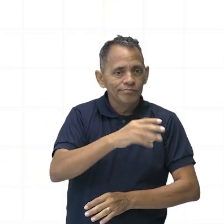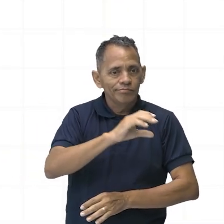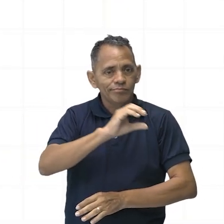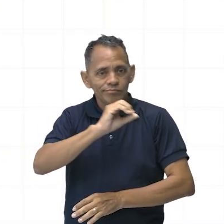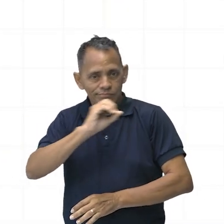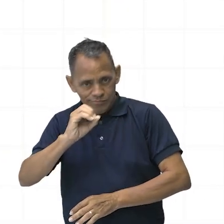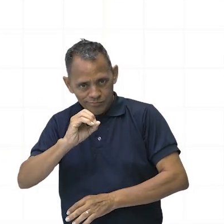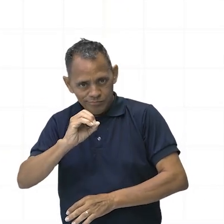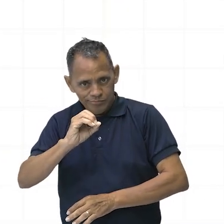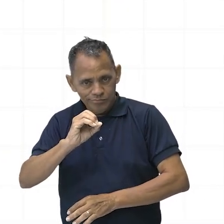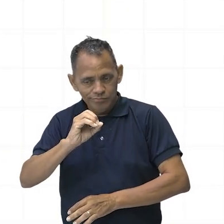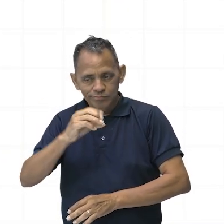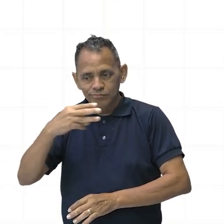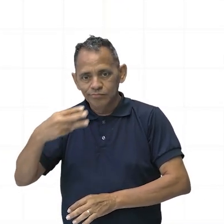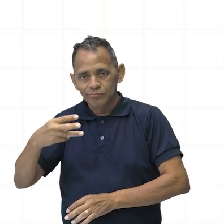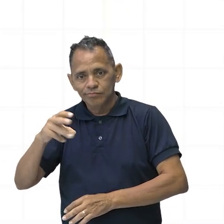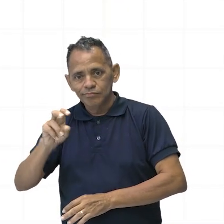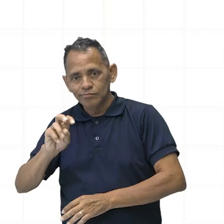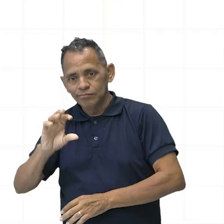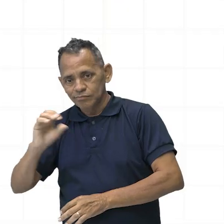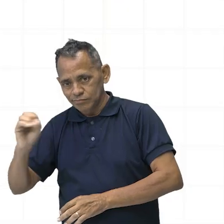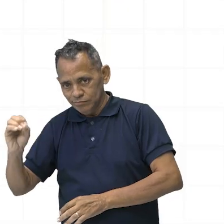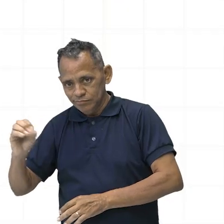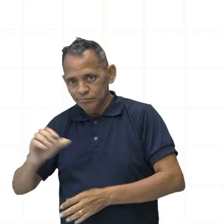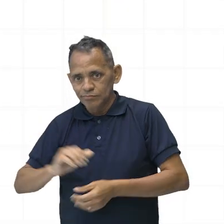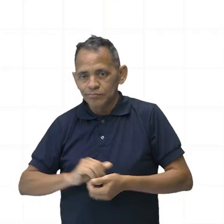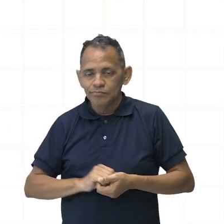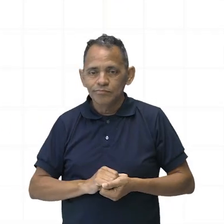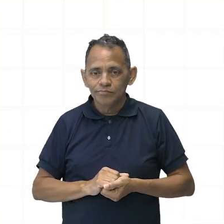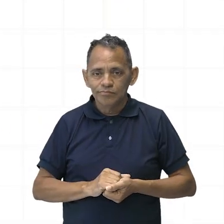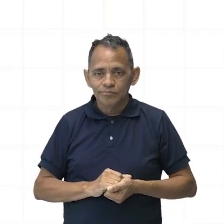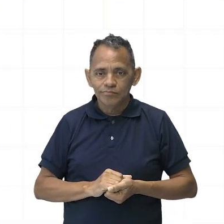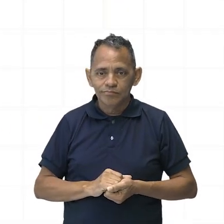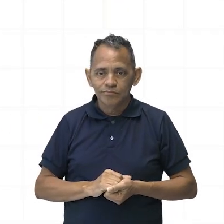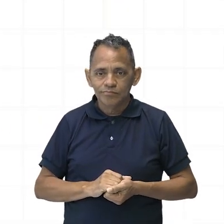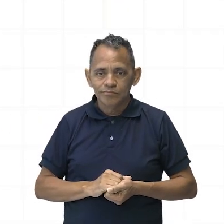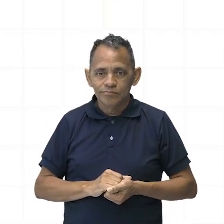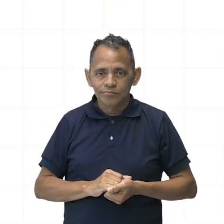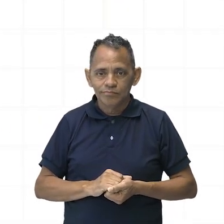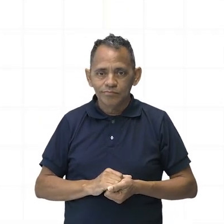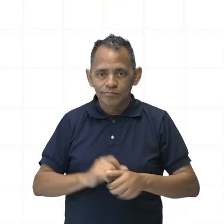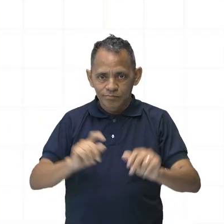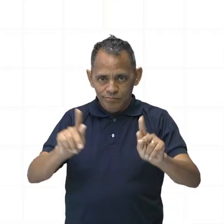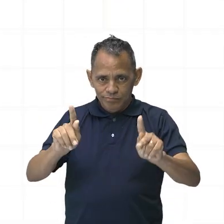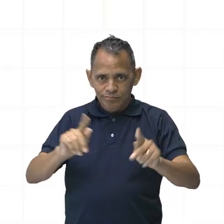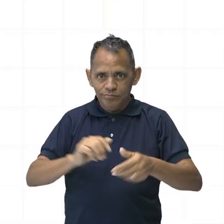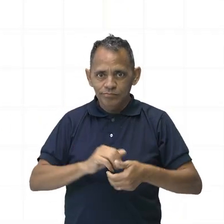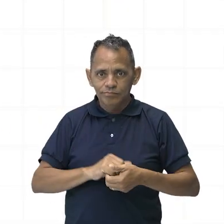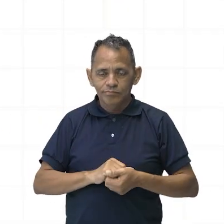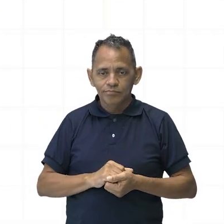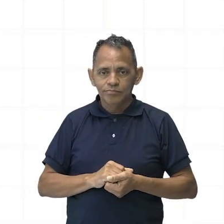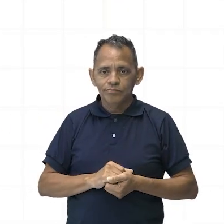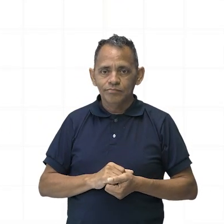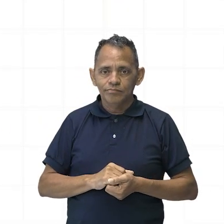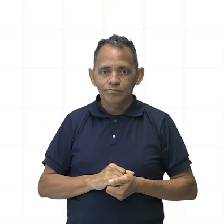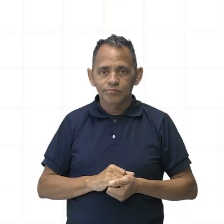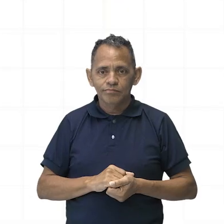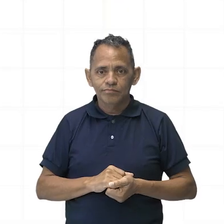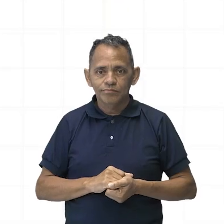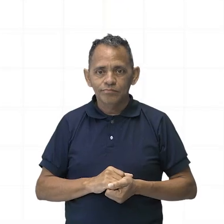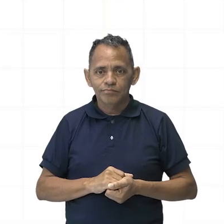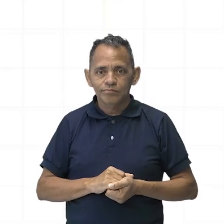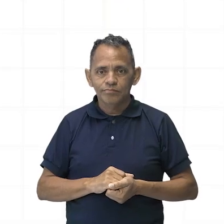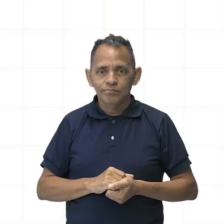seja, 3.000 gramas e 3,5 gramas, certo? Ou 3.500 gramas, né?